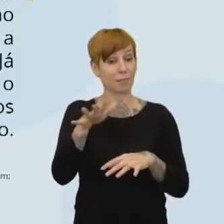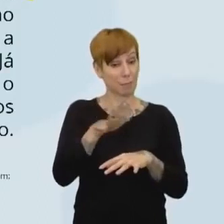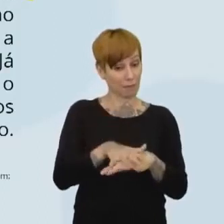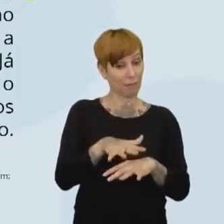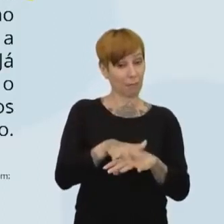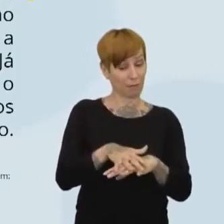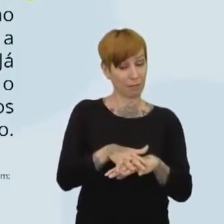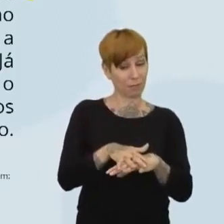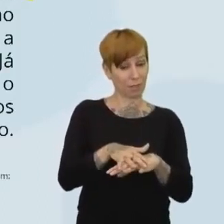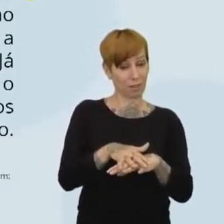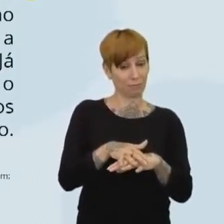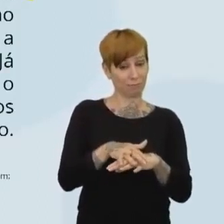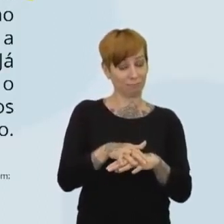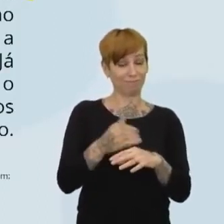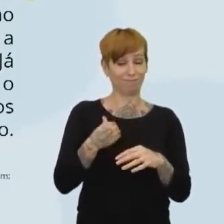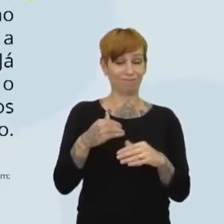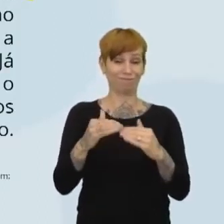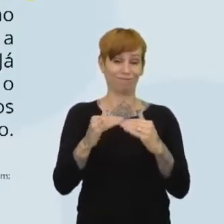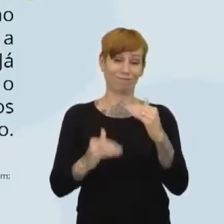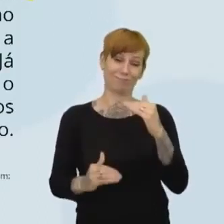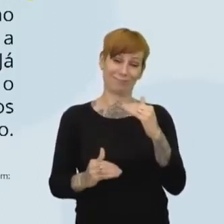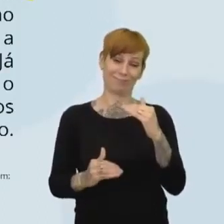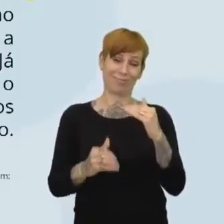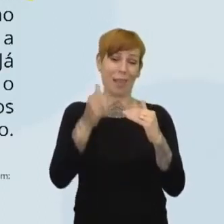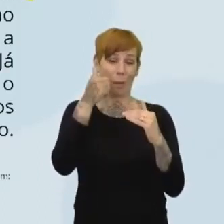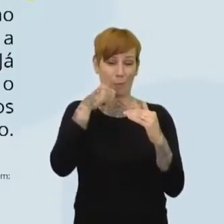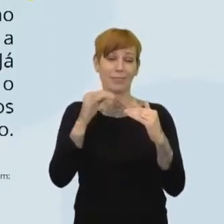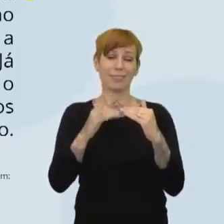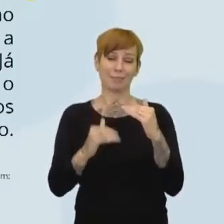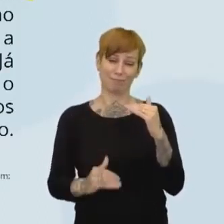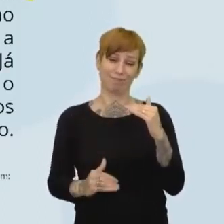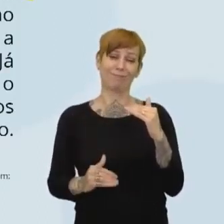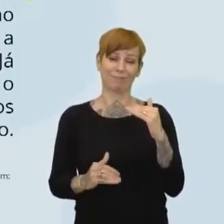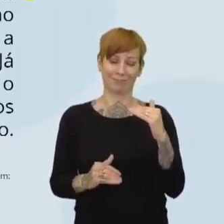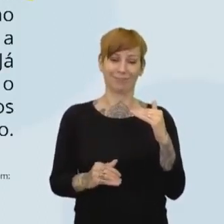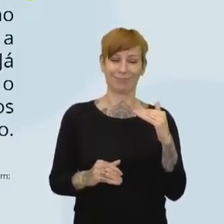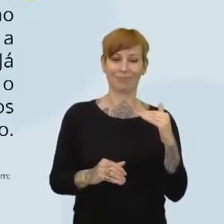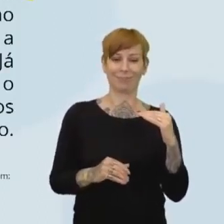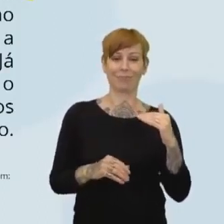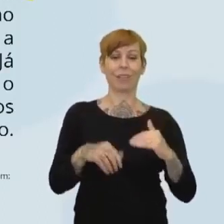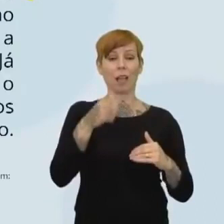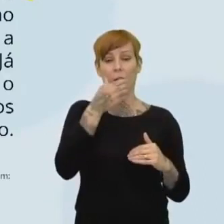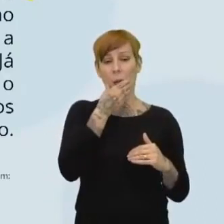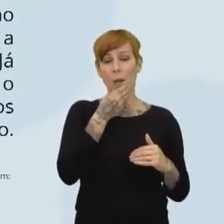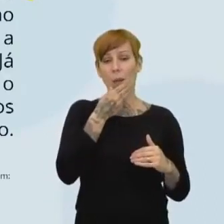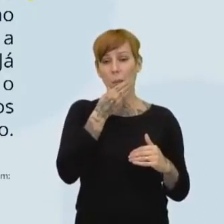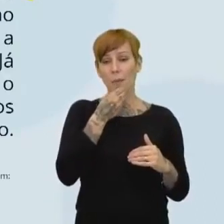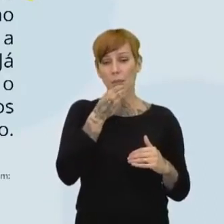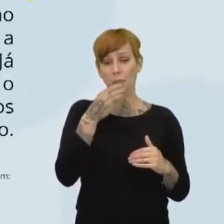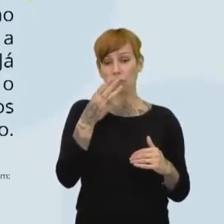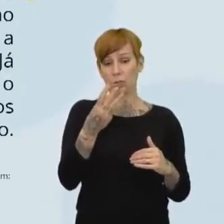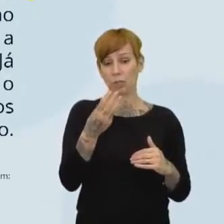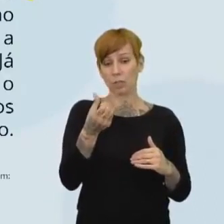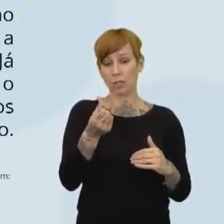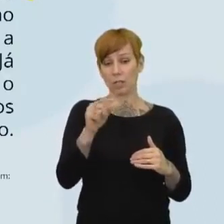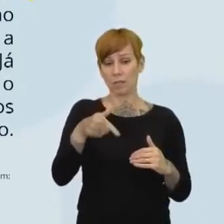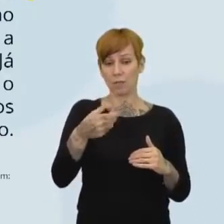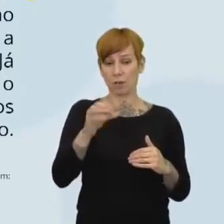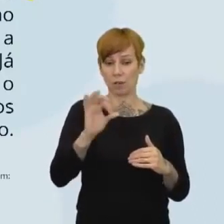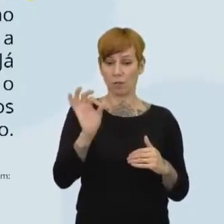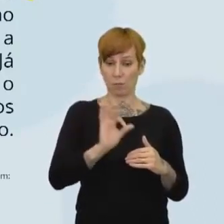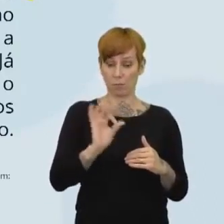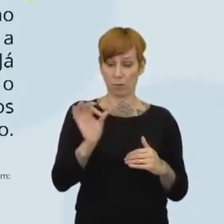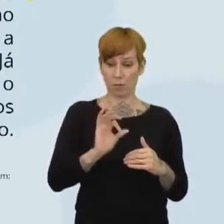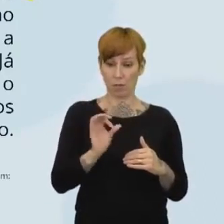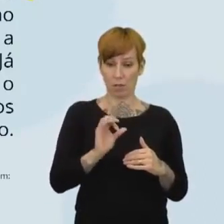bem, então, perto das meninas, né? Dos meninos, 36,9%, delas tinham competência abaixo do básico, e